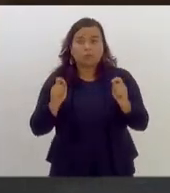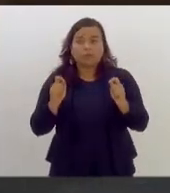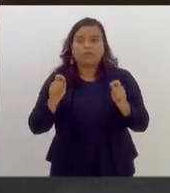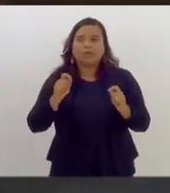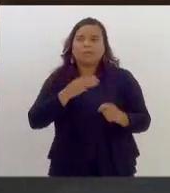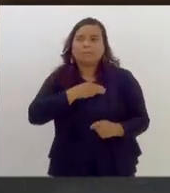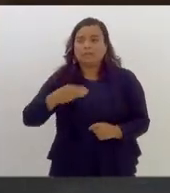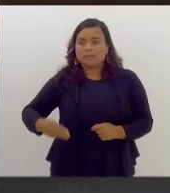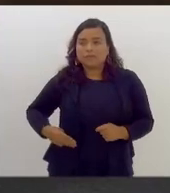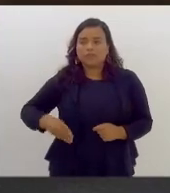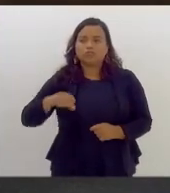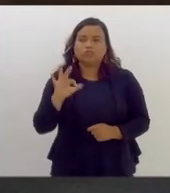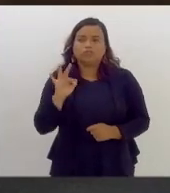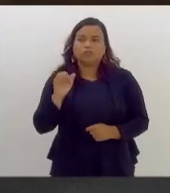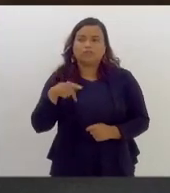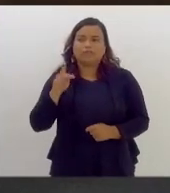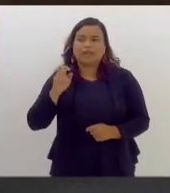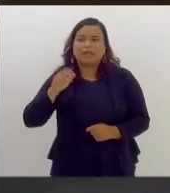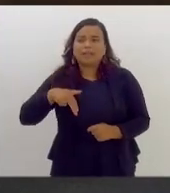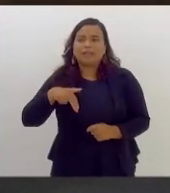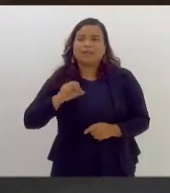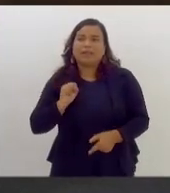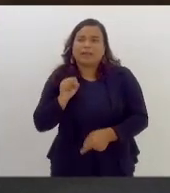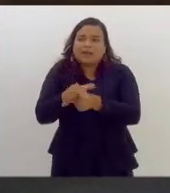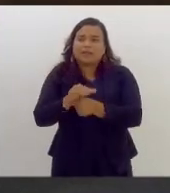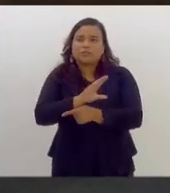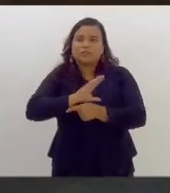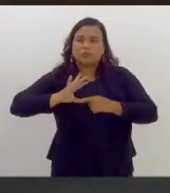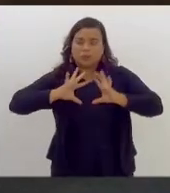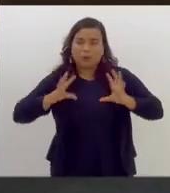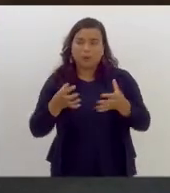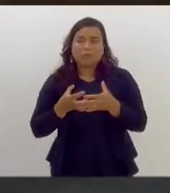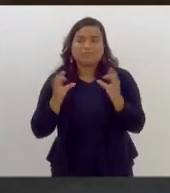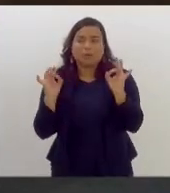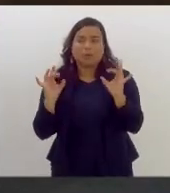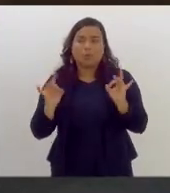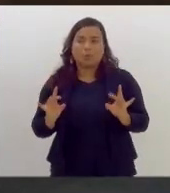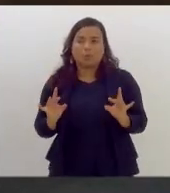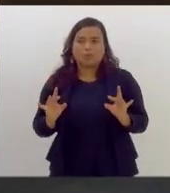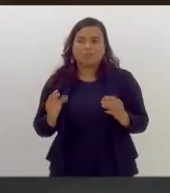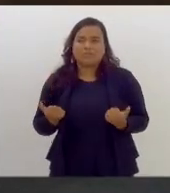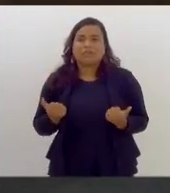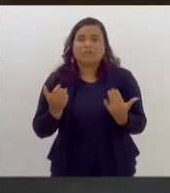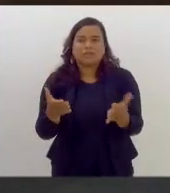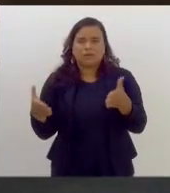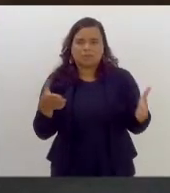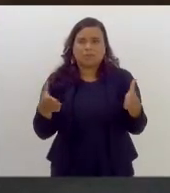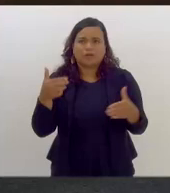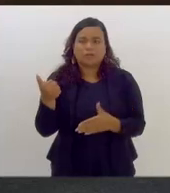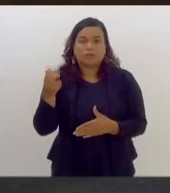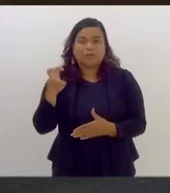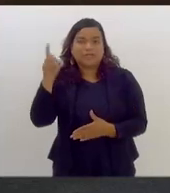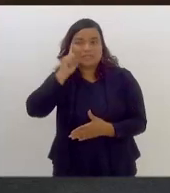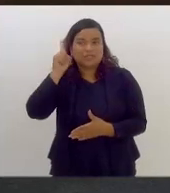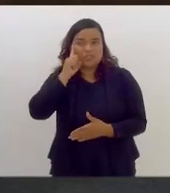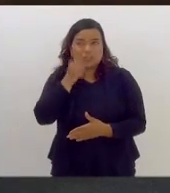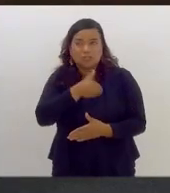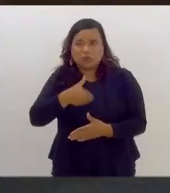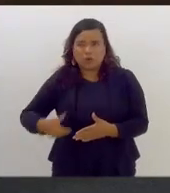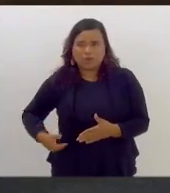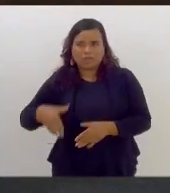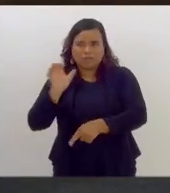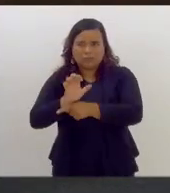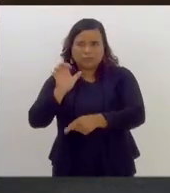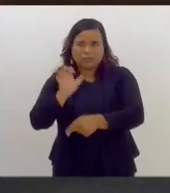ministro Fachin entrou na comissão do Cumpra-se e deu 15 dias para o governo estadual instalar as câmeras